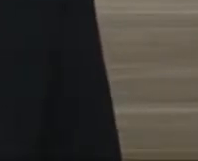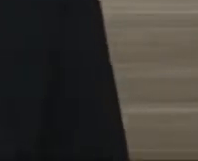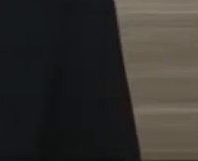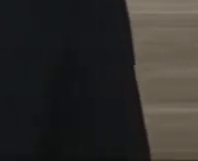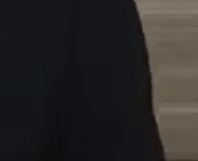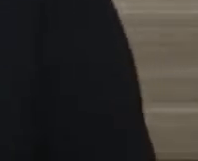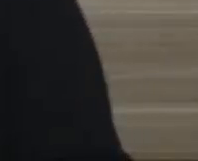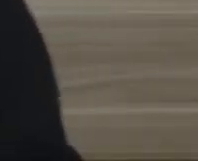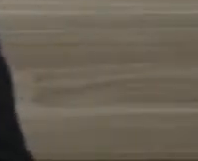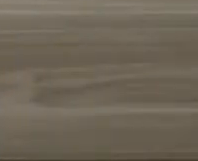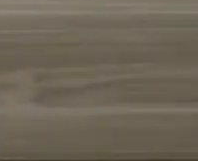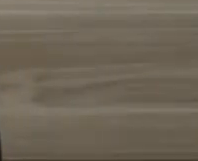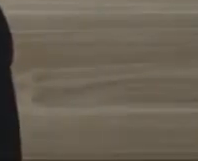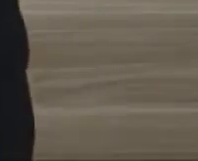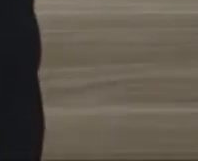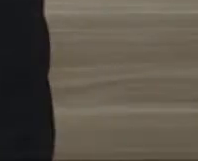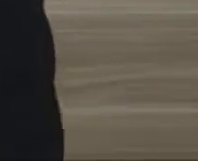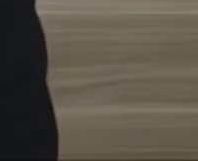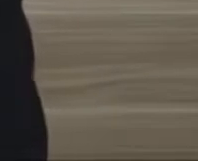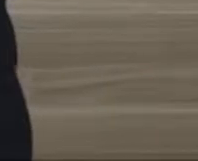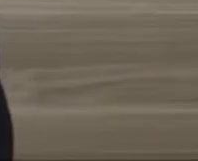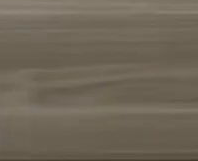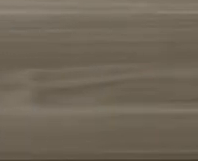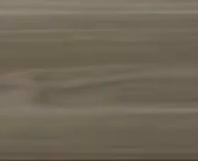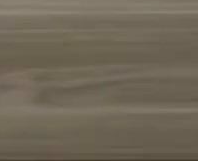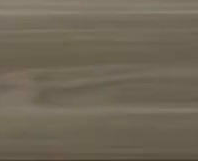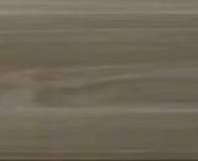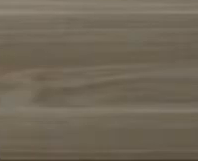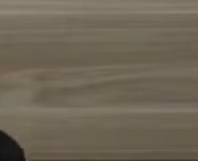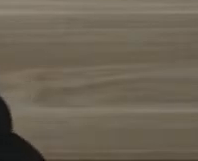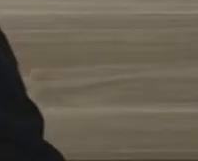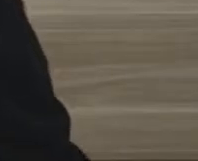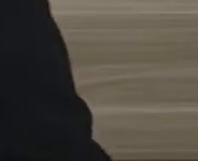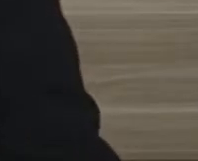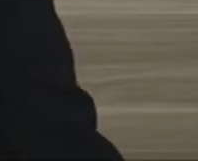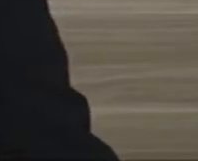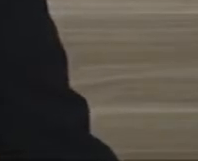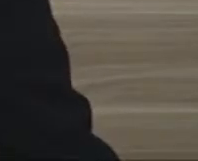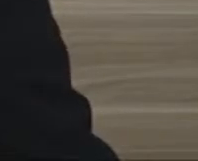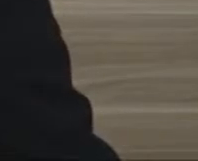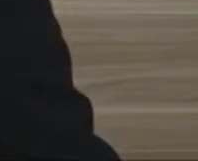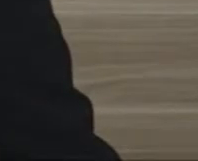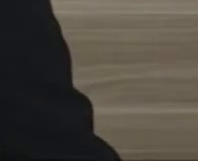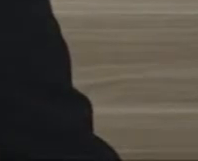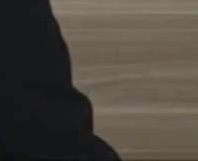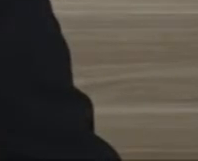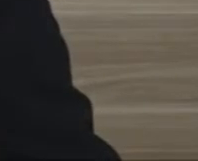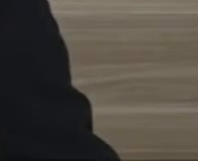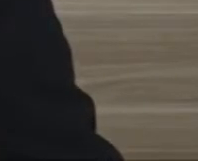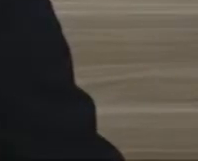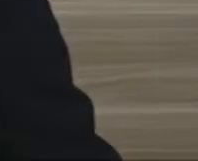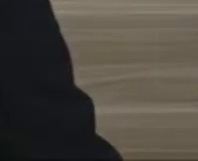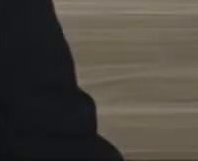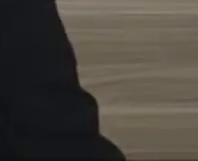ficar aí mesmo, já que o microfone é sem fio. Me perdoe, eu não havia visto. Então pode ficar à